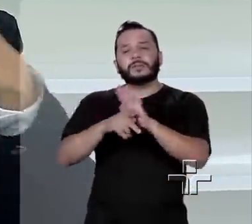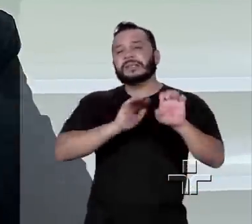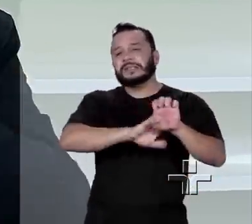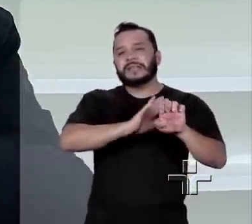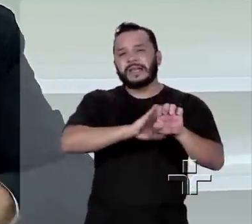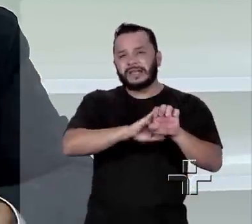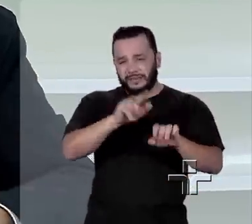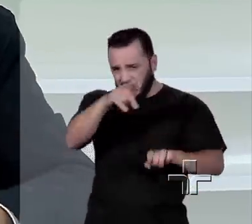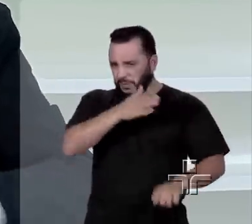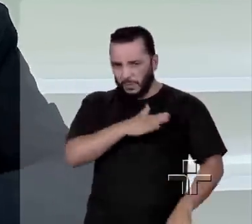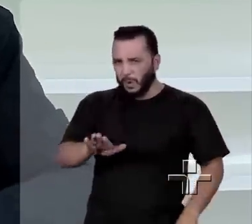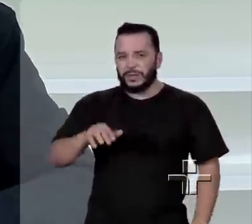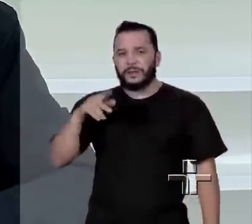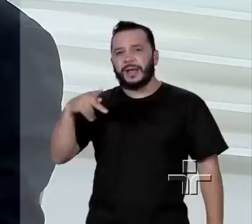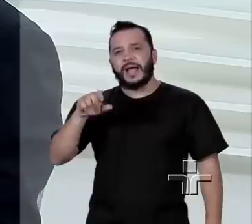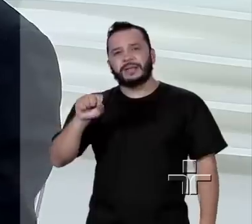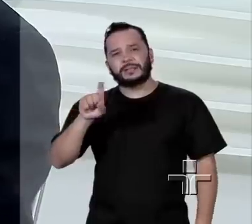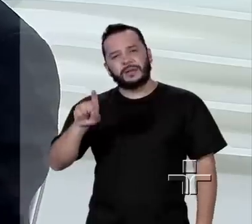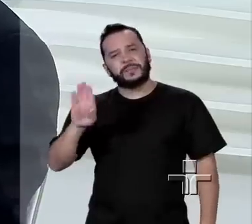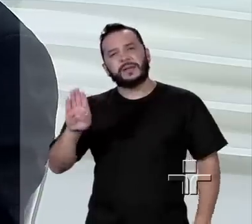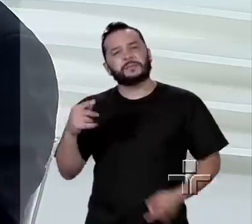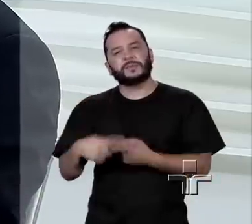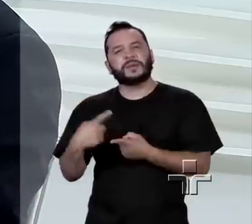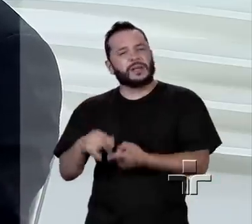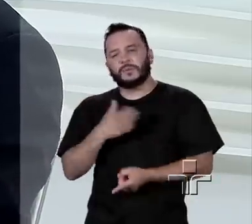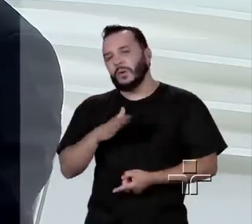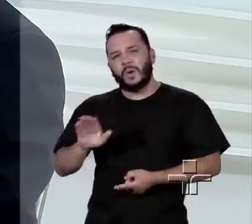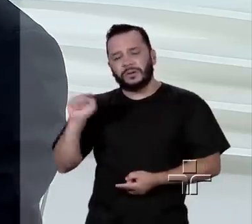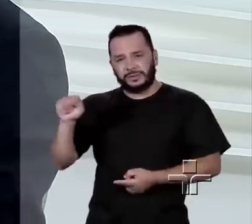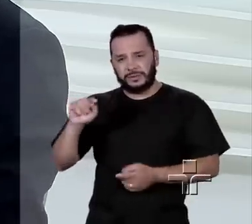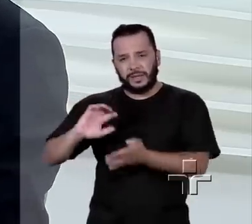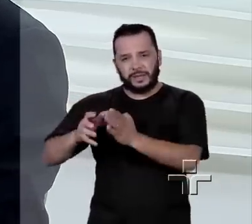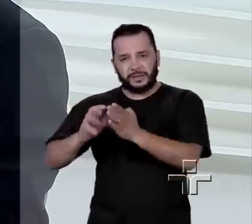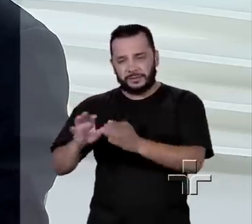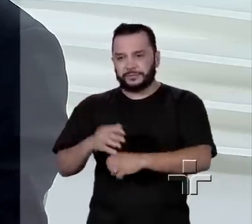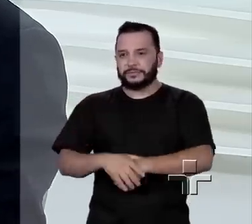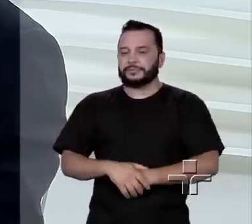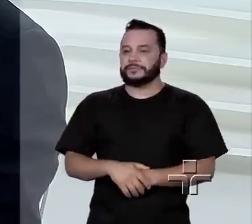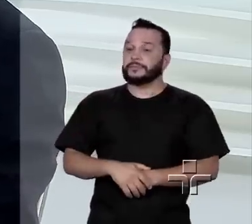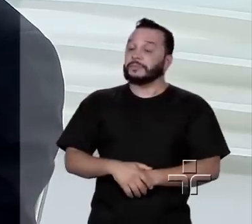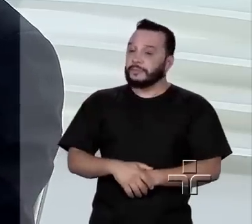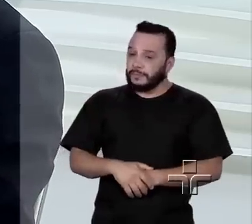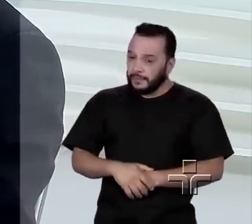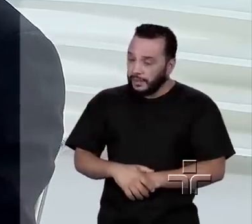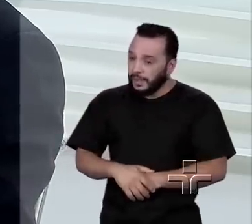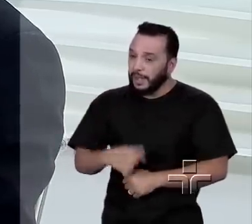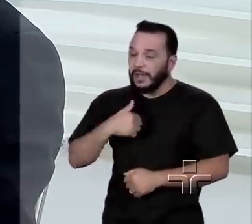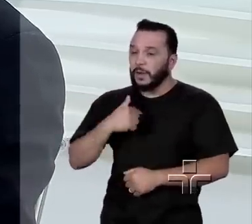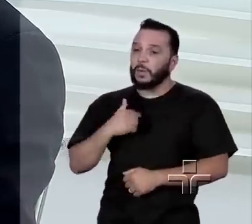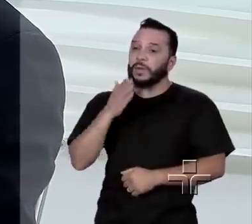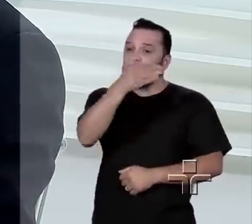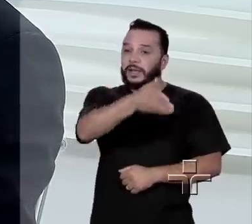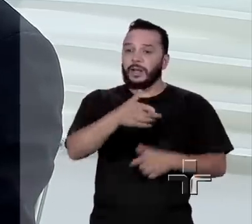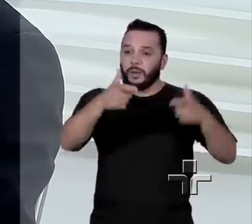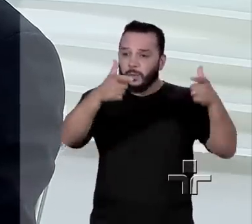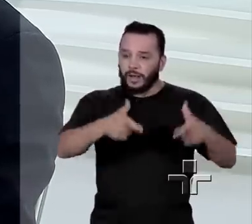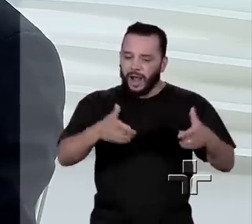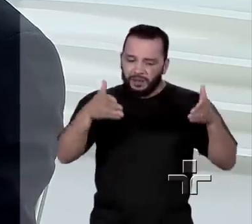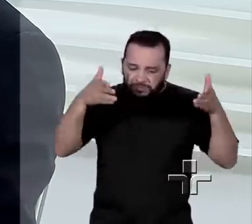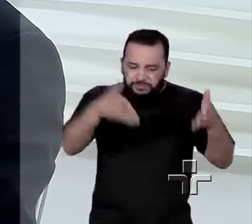senhor não gosta do PSDB? Porque de tanto ir em enterros e chorar com as viúvas e saber do